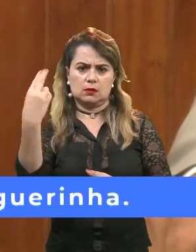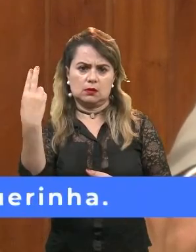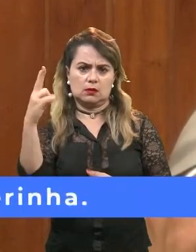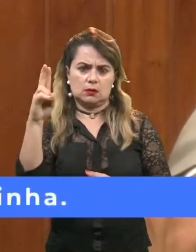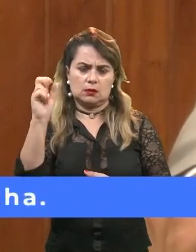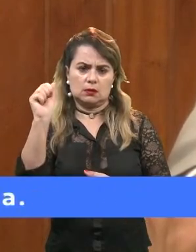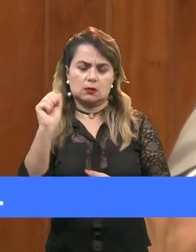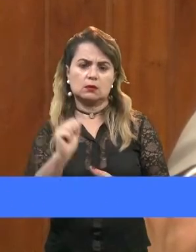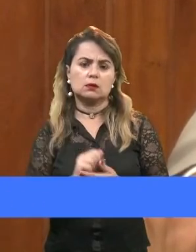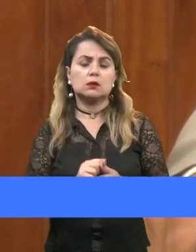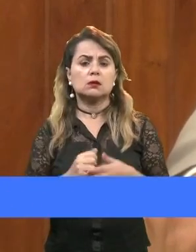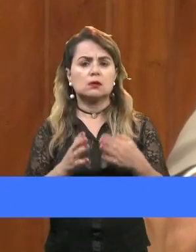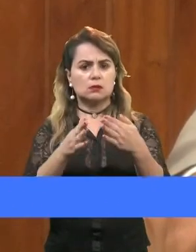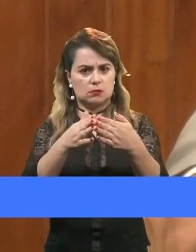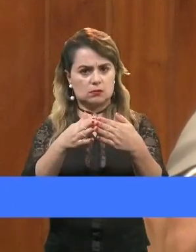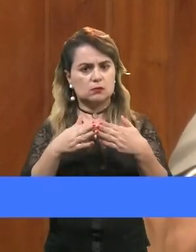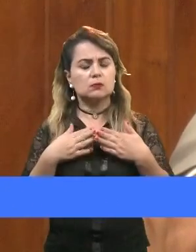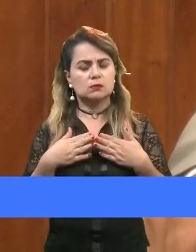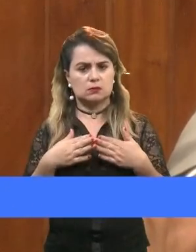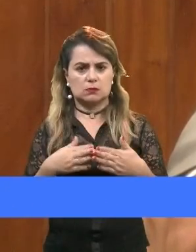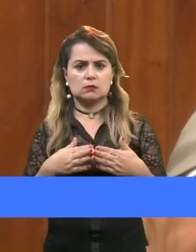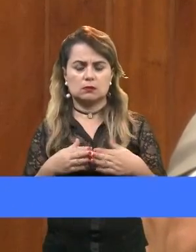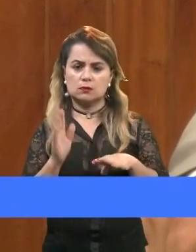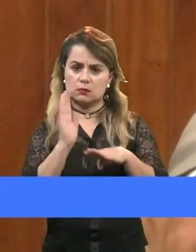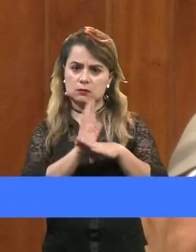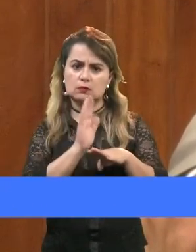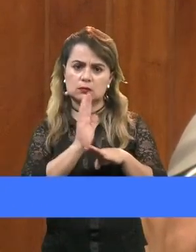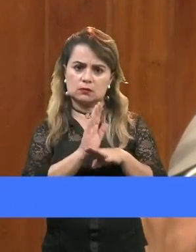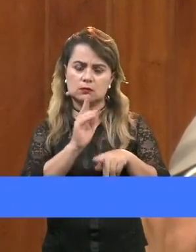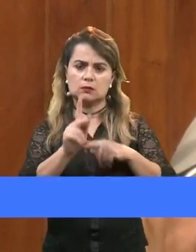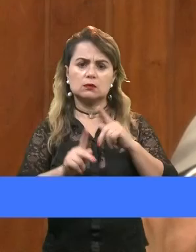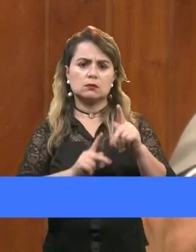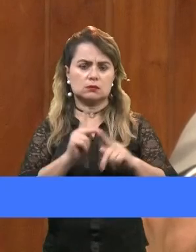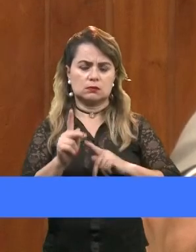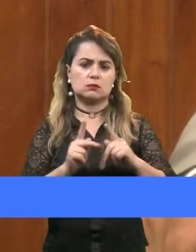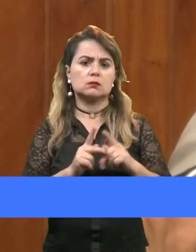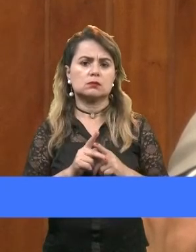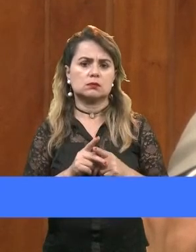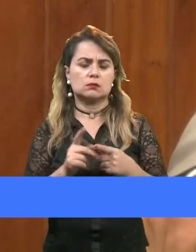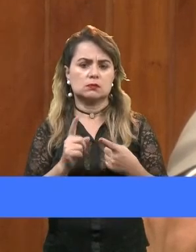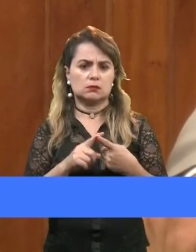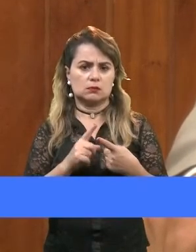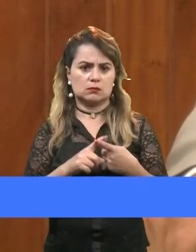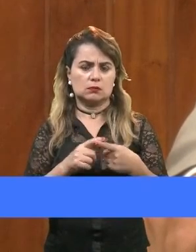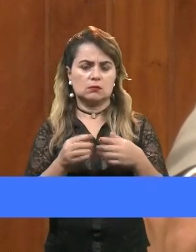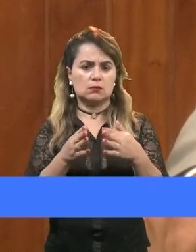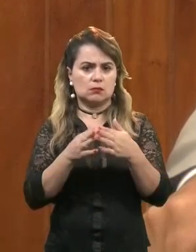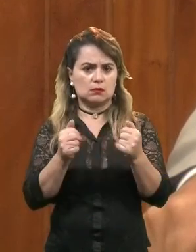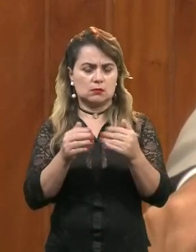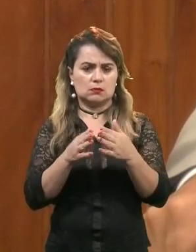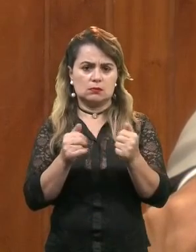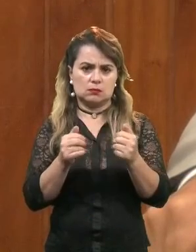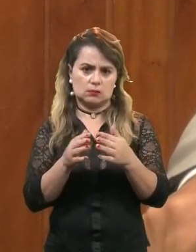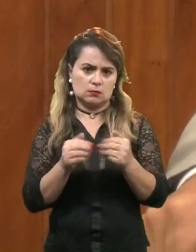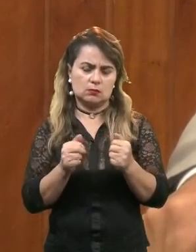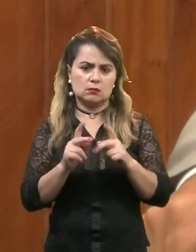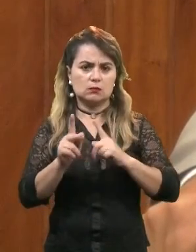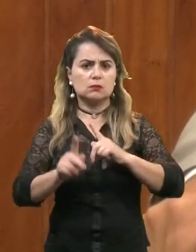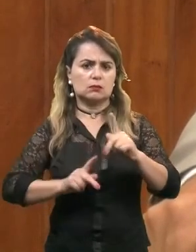essas reivindicações que eu citei aqui é as primeiras que vêm para a população, que vêm